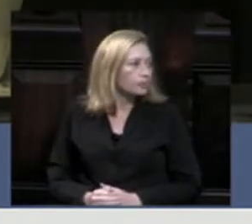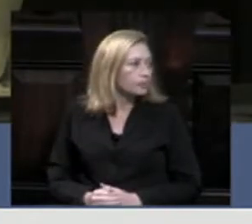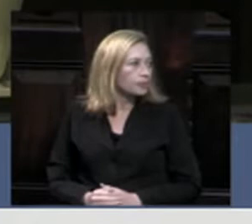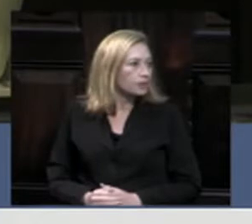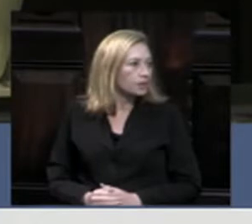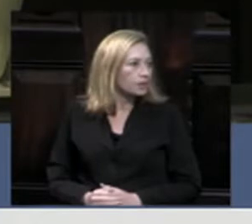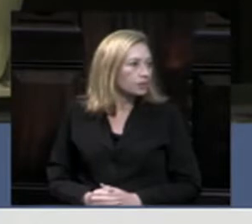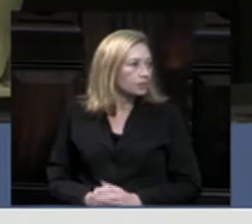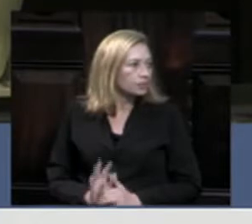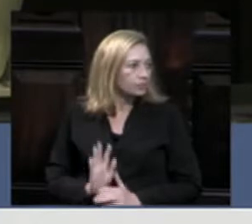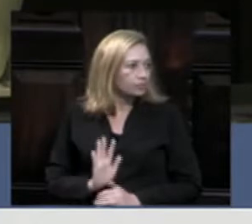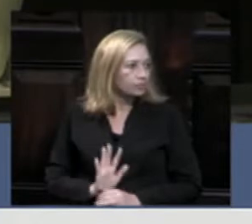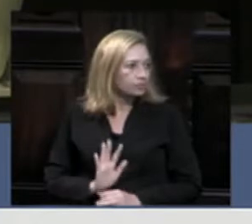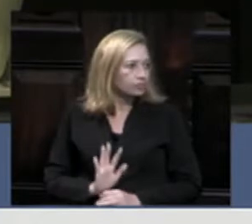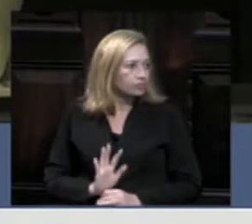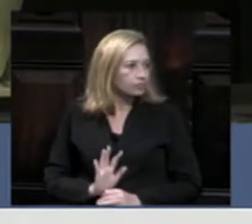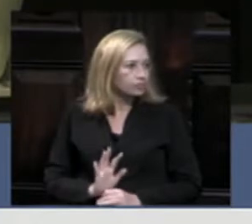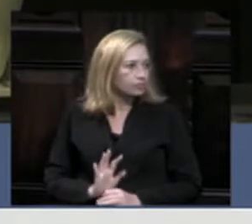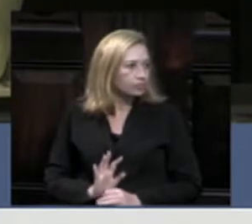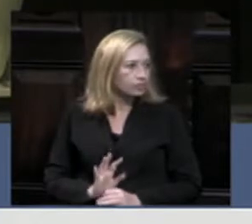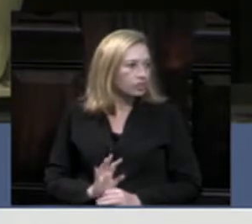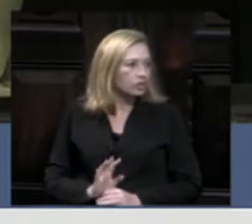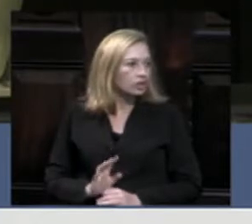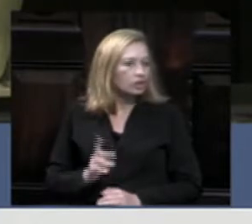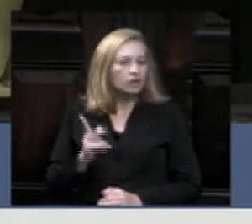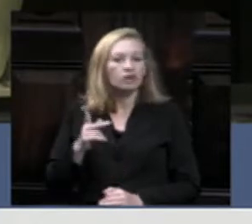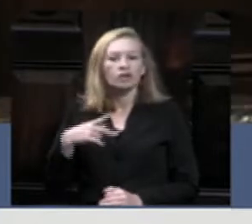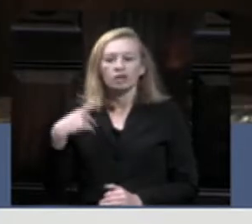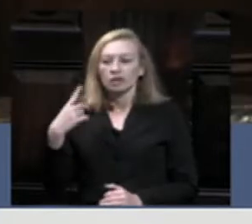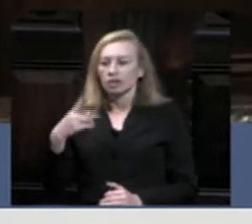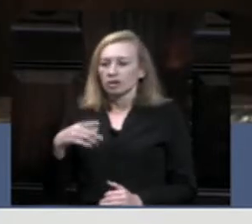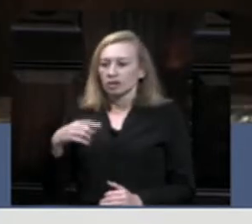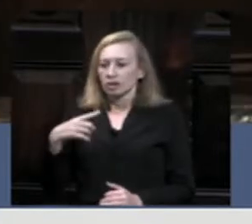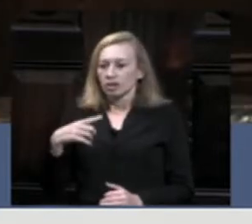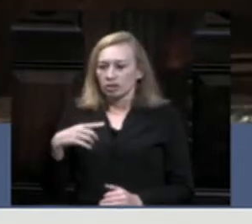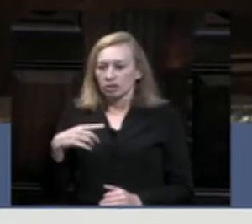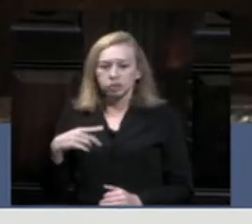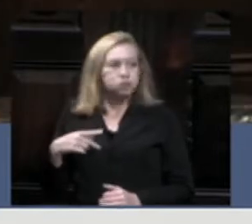nosso amigo Paulo Ramos para discutir. Primeiro, senhor presidente,